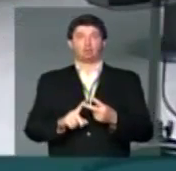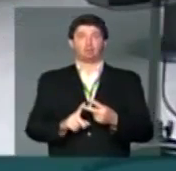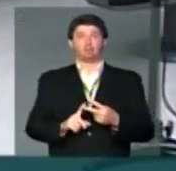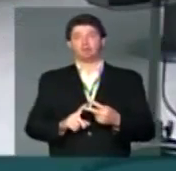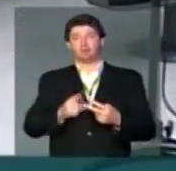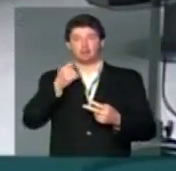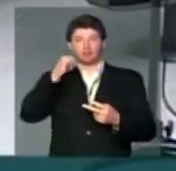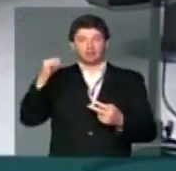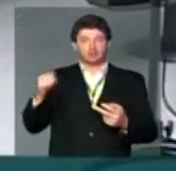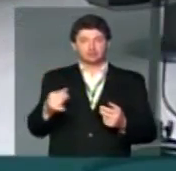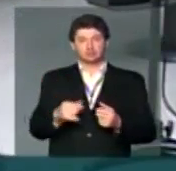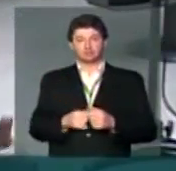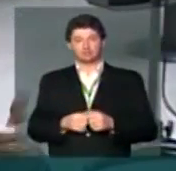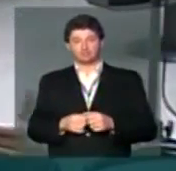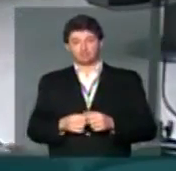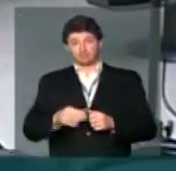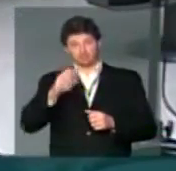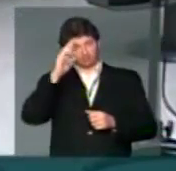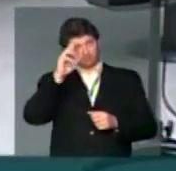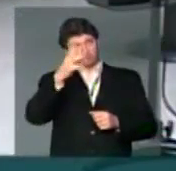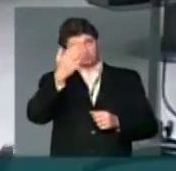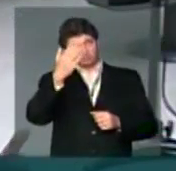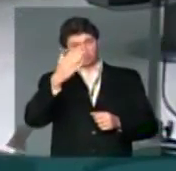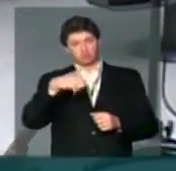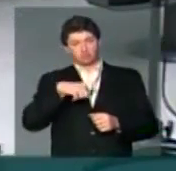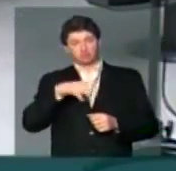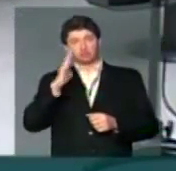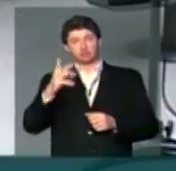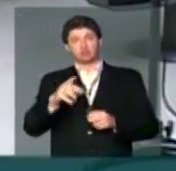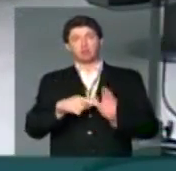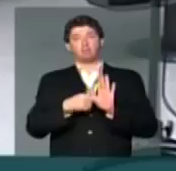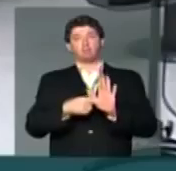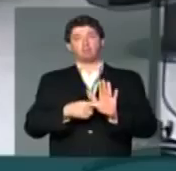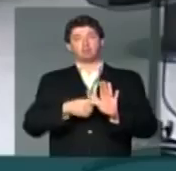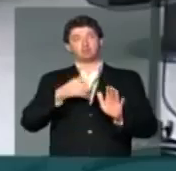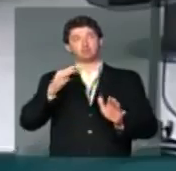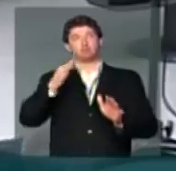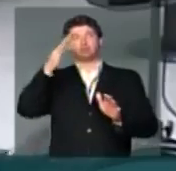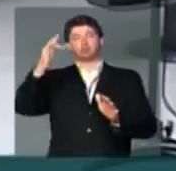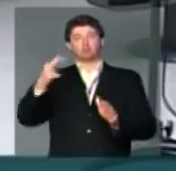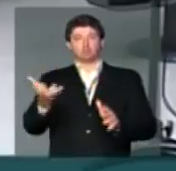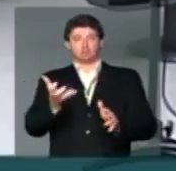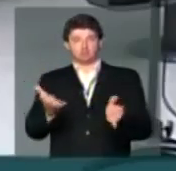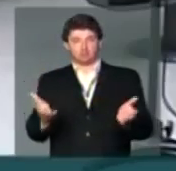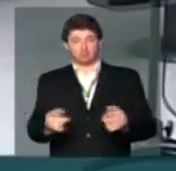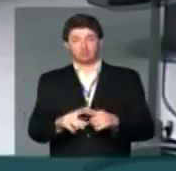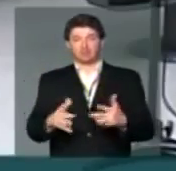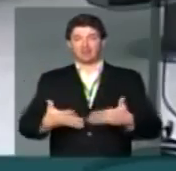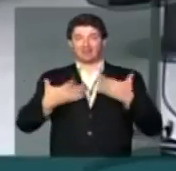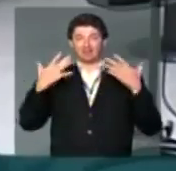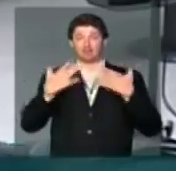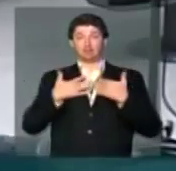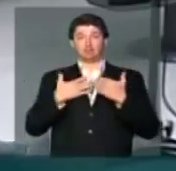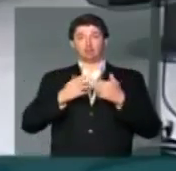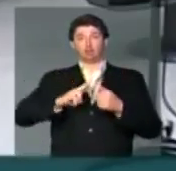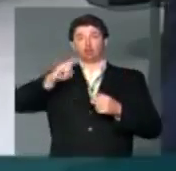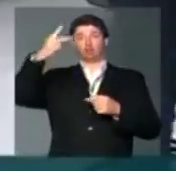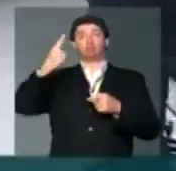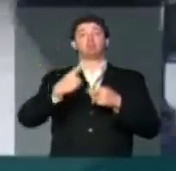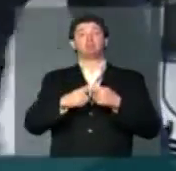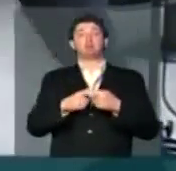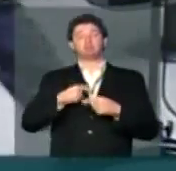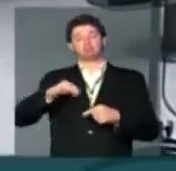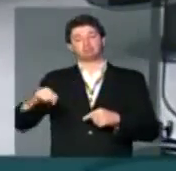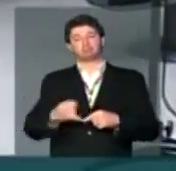da energia elétrica, Vossa Excelência já dando o seu norte, os seus rumos. Mas a minha alegria é redobrada porque tive a